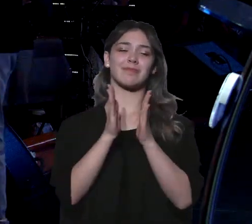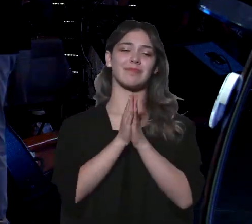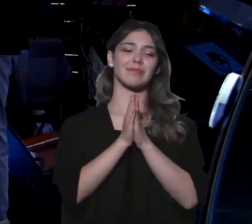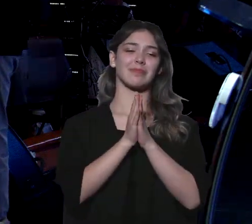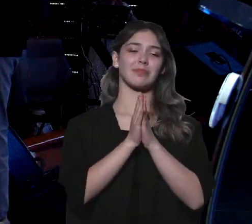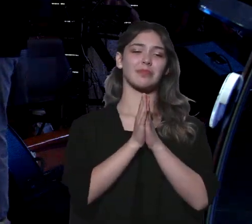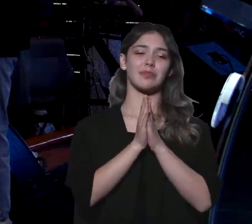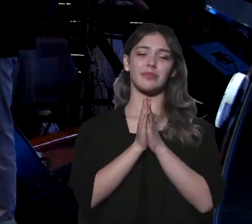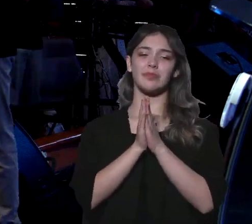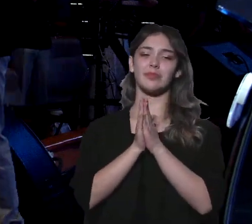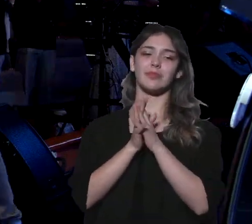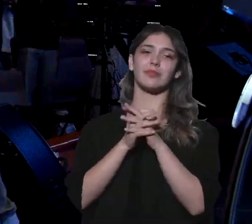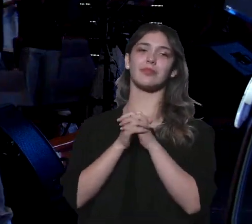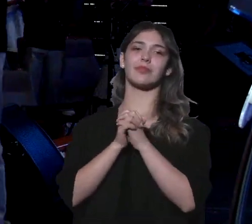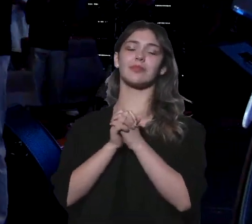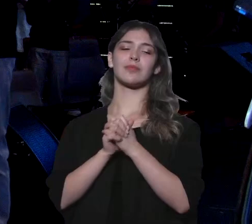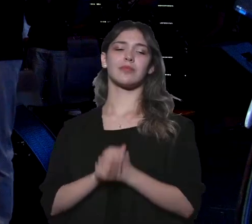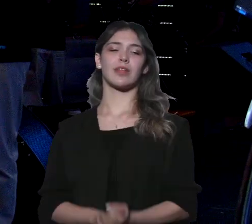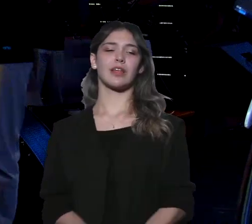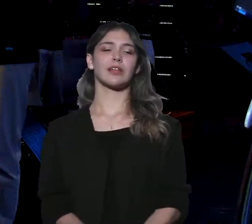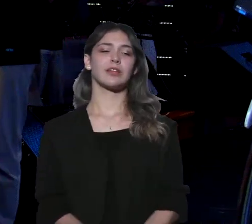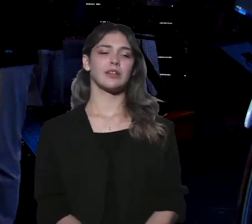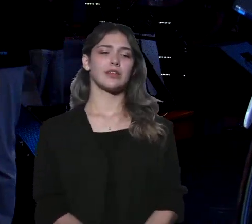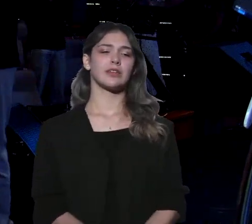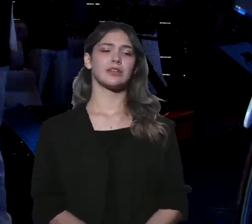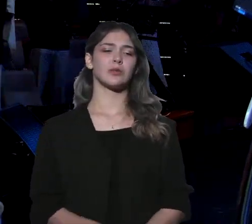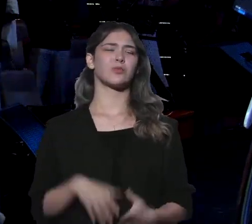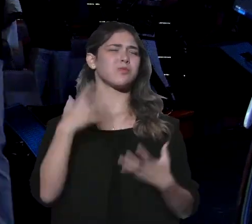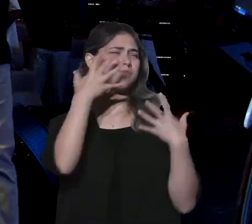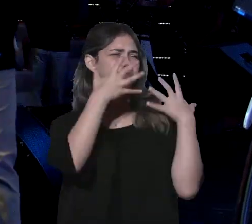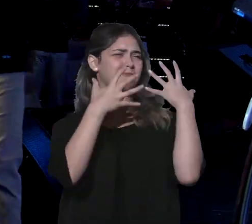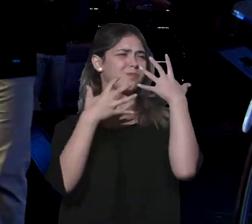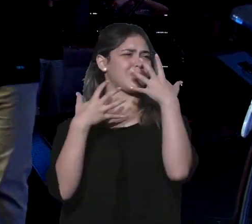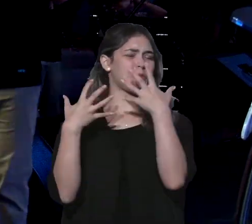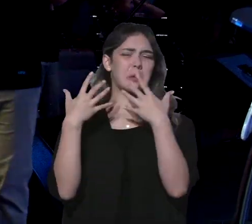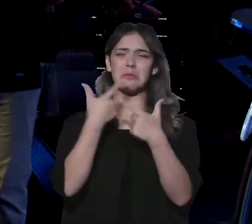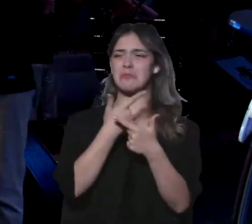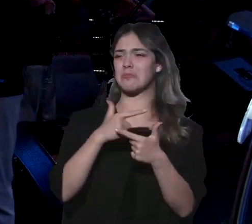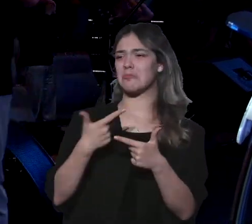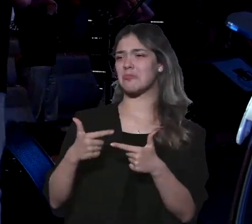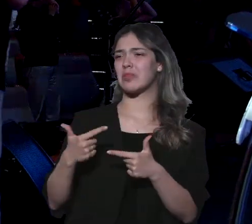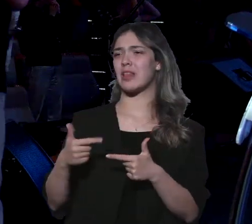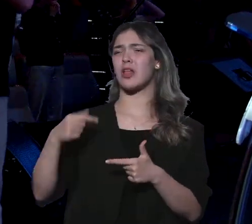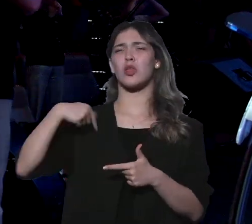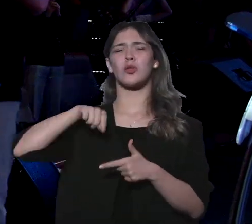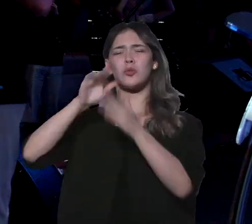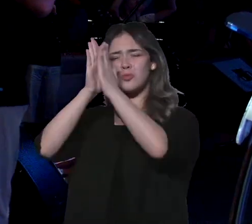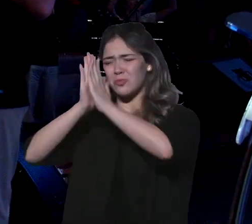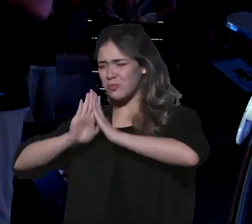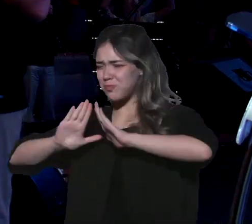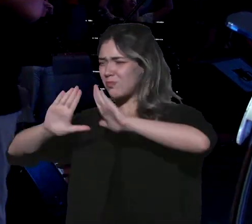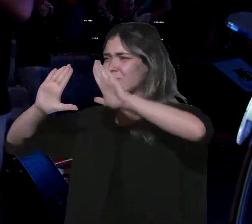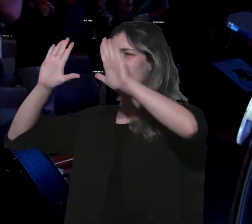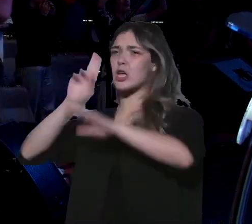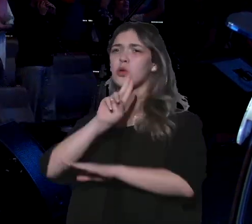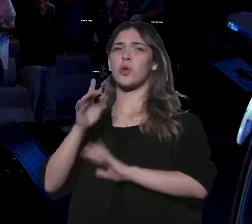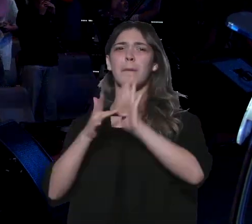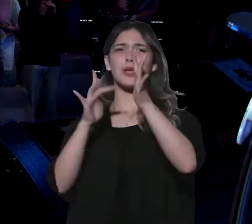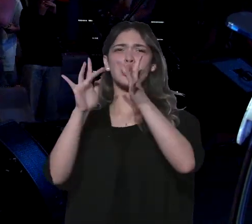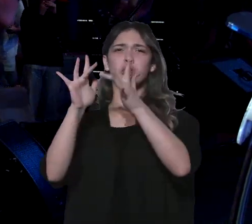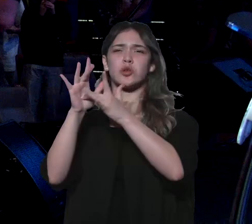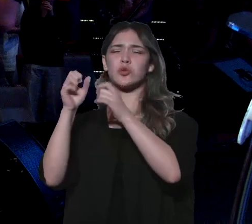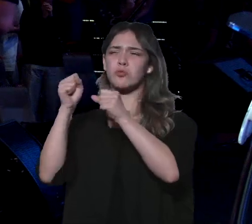cura, tem coisa mal resolvida, nós vamos adorar a Deus. E em nome de Jesus você vai sair